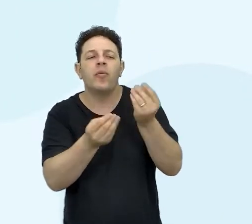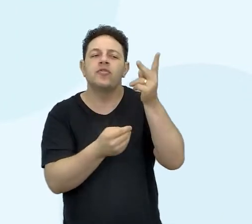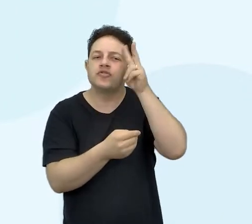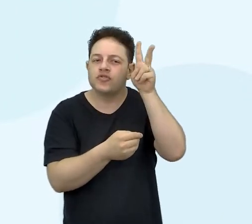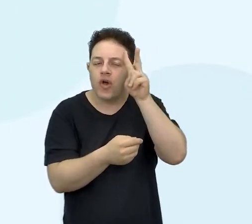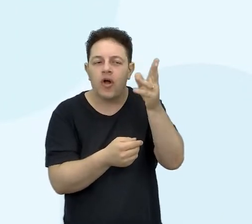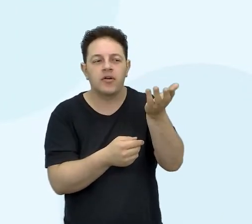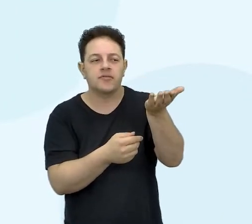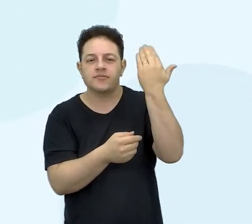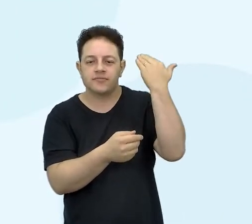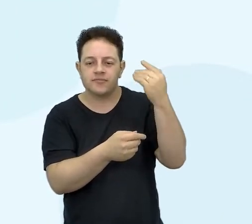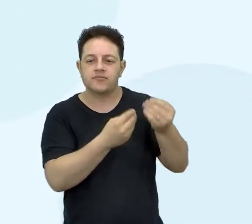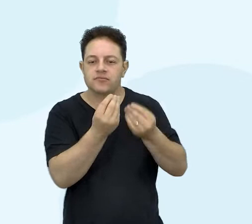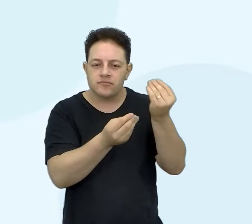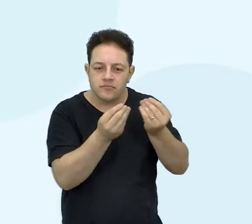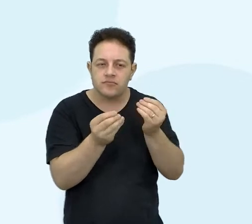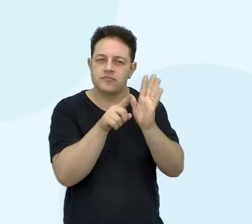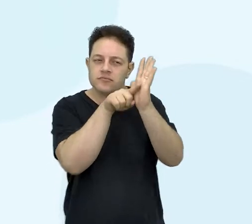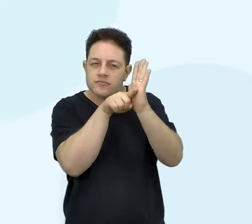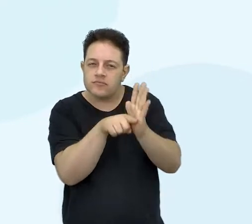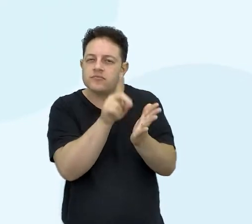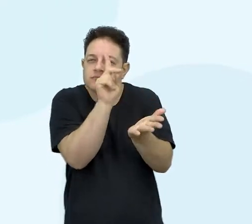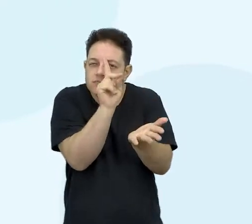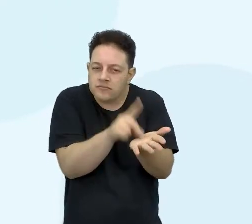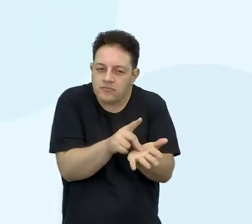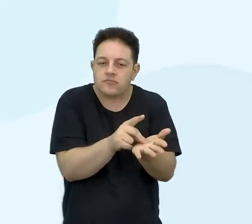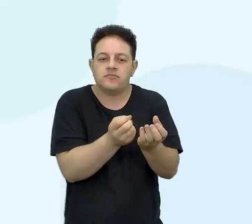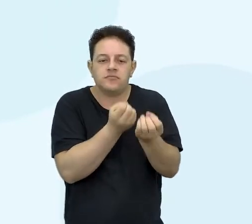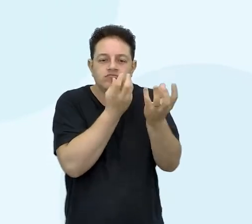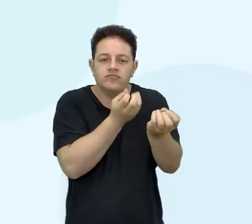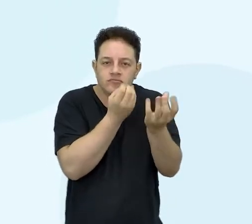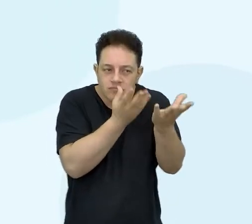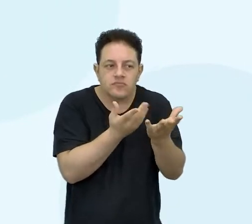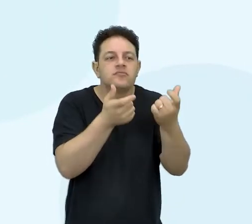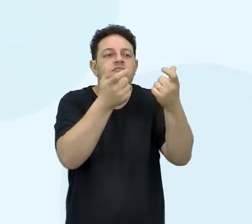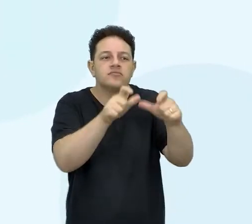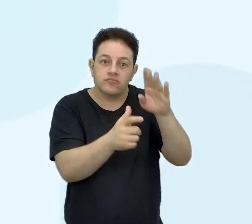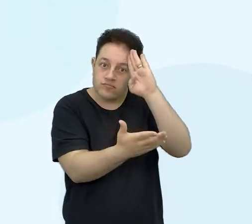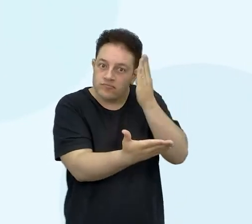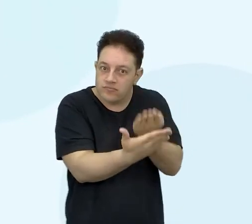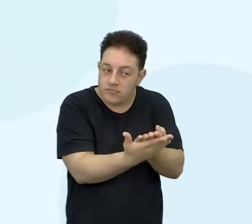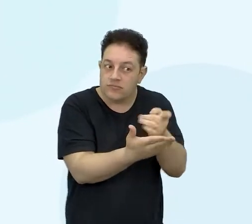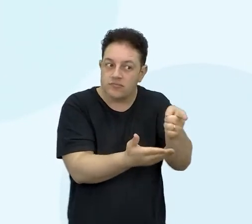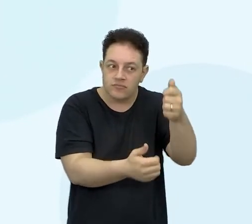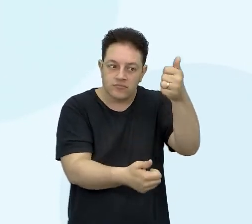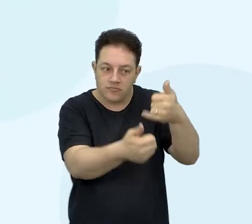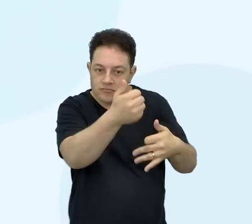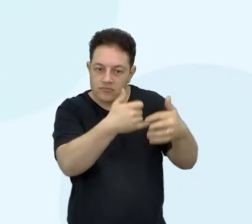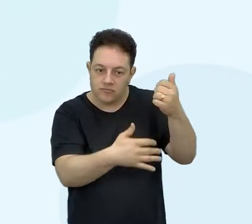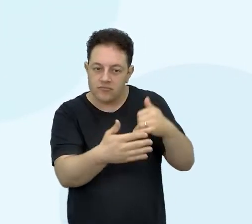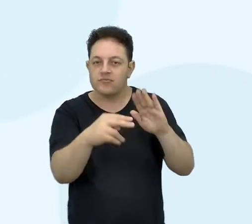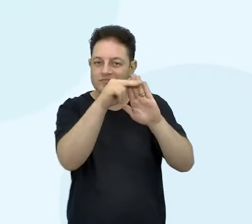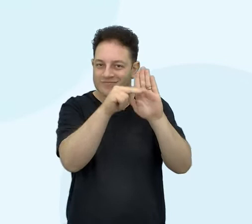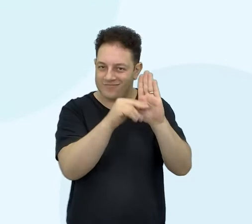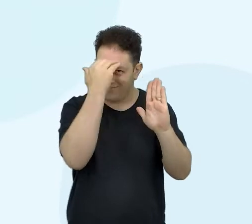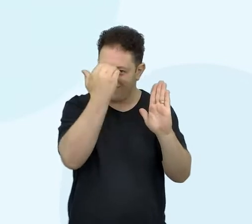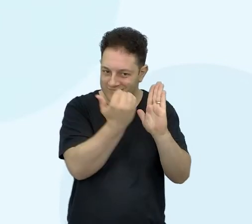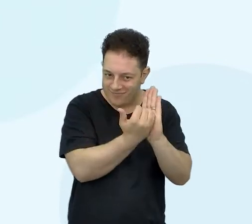com todo o cuidado em termos de fonte, confiabilidade, seguindo as